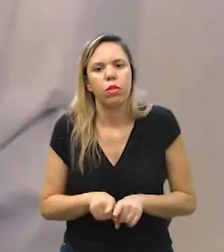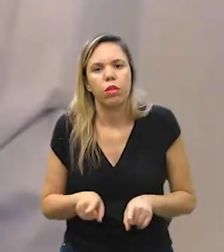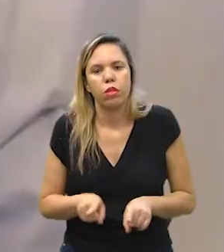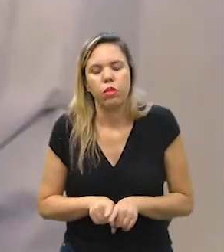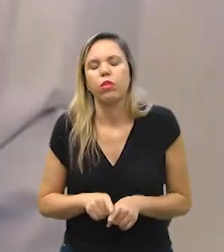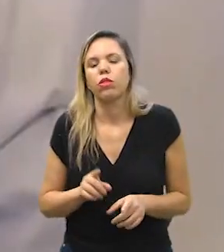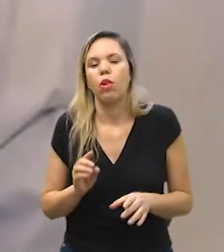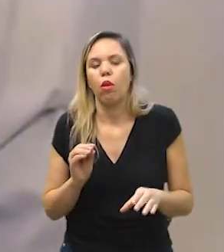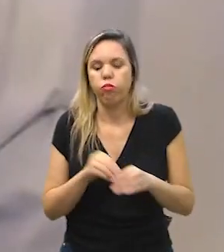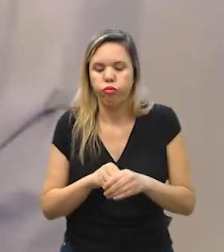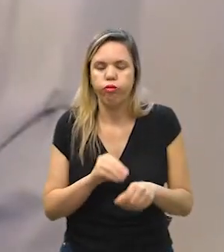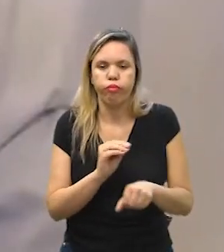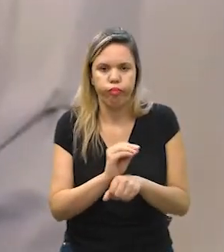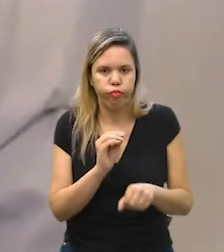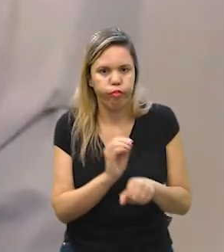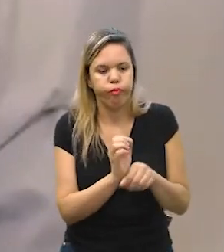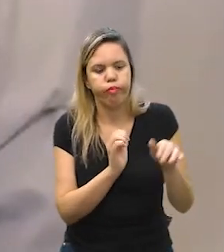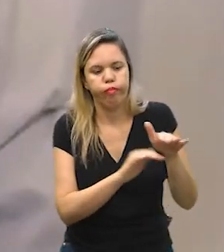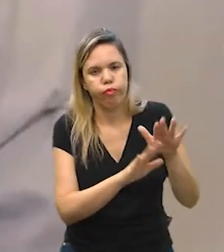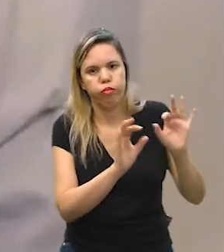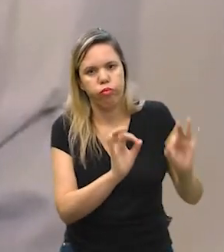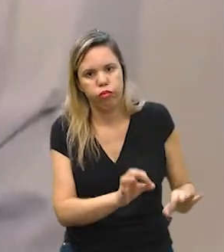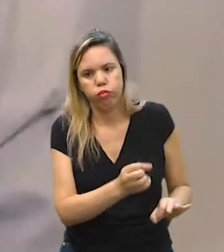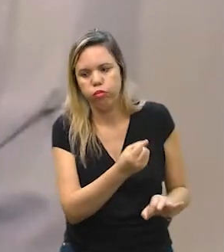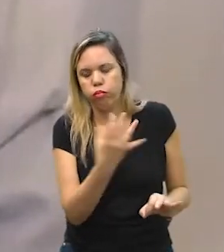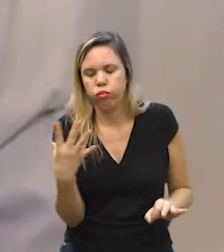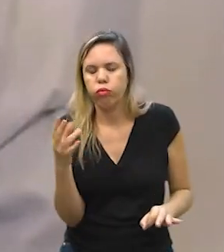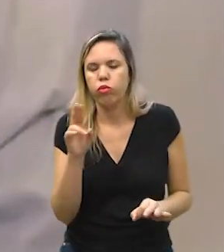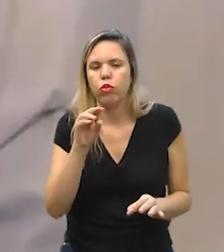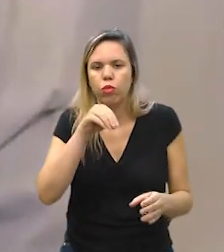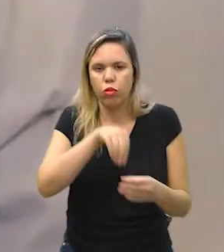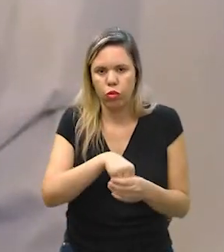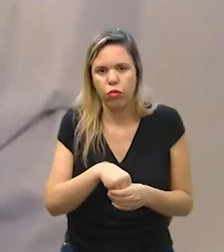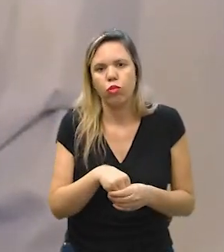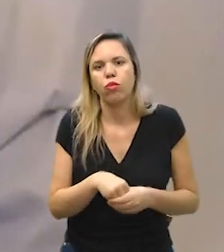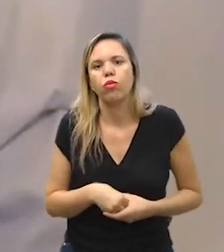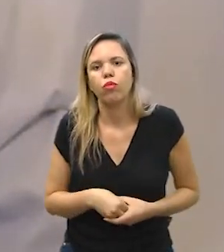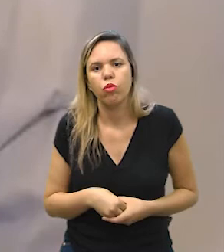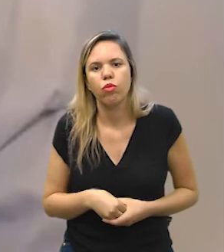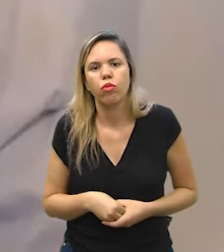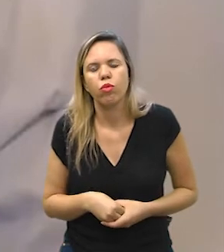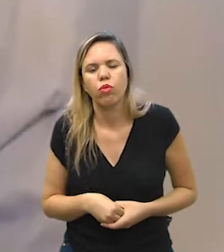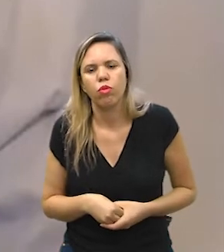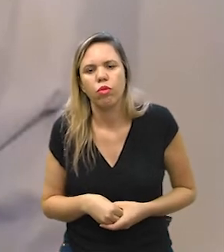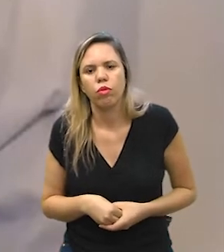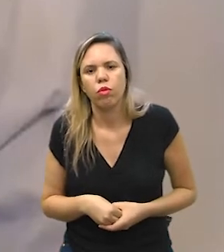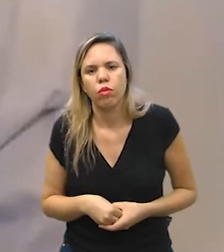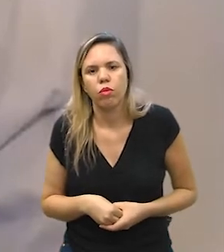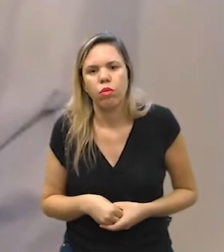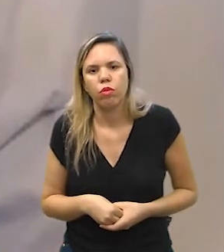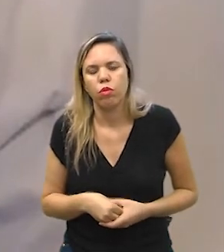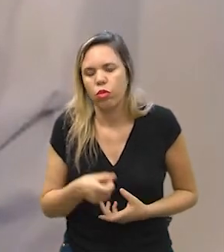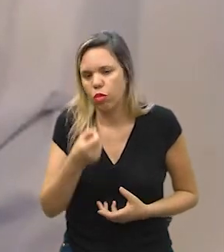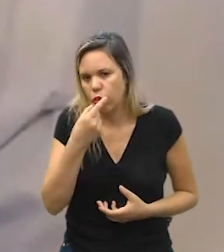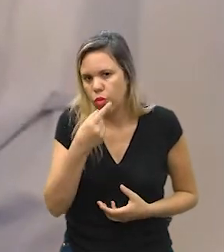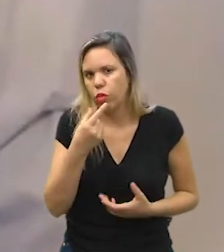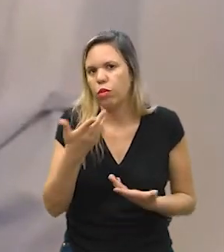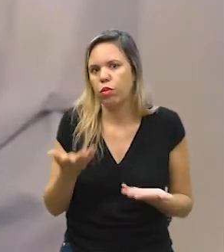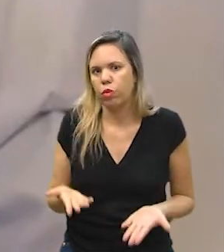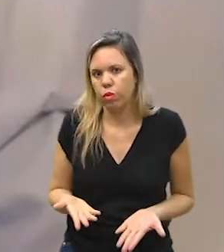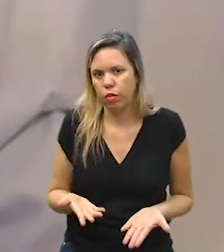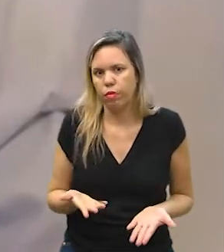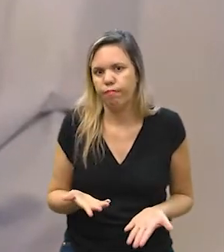sua conservação, a sua colocação dentro de uma pílula e assim por diante,